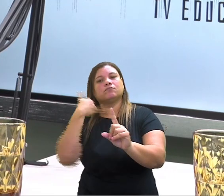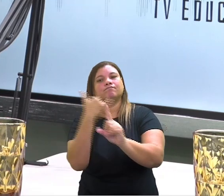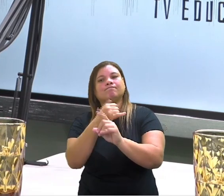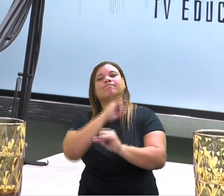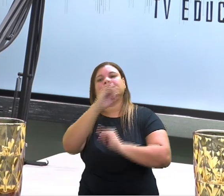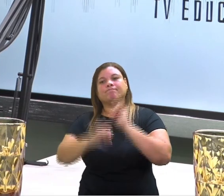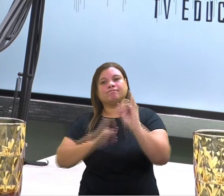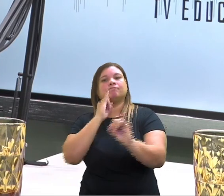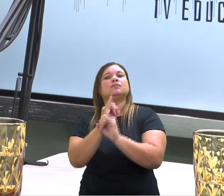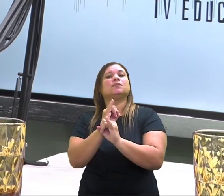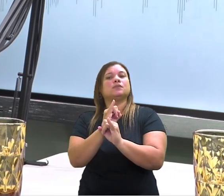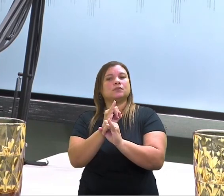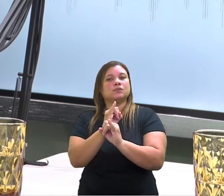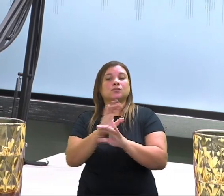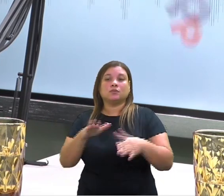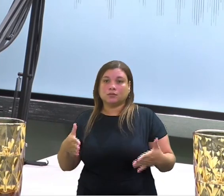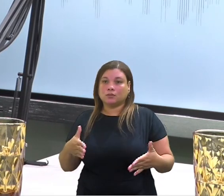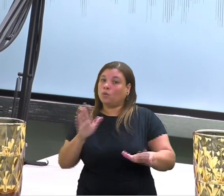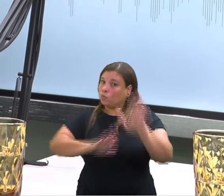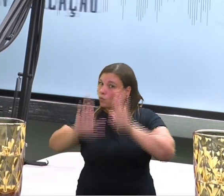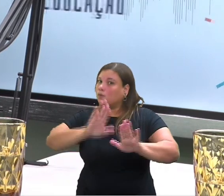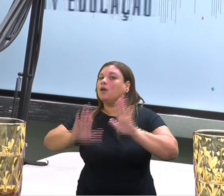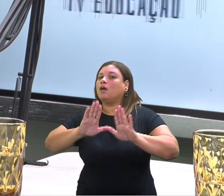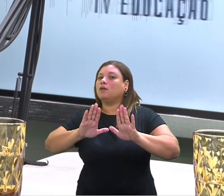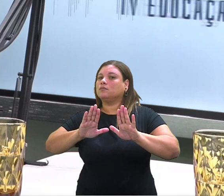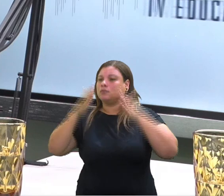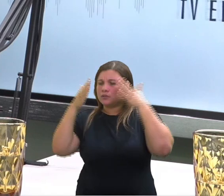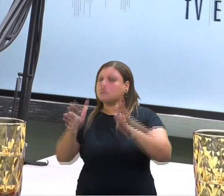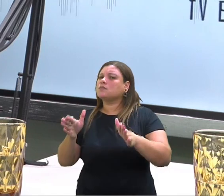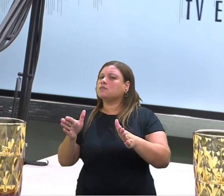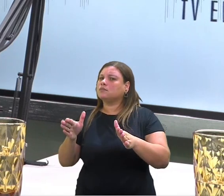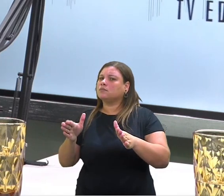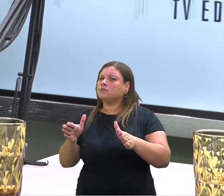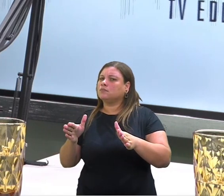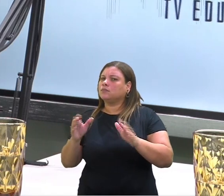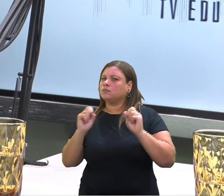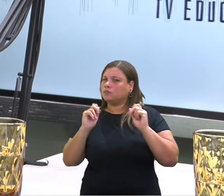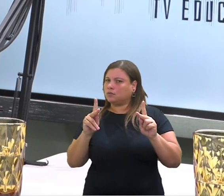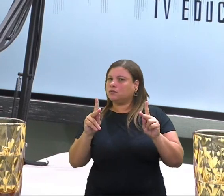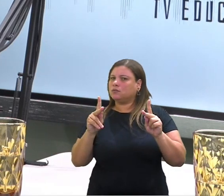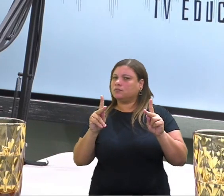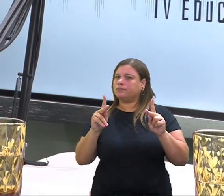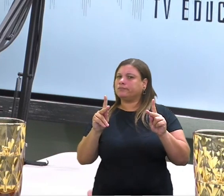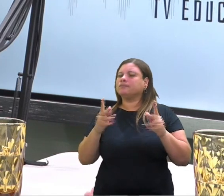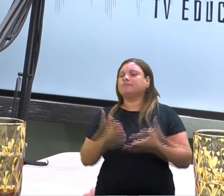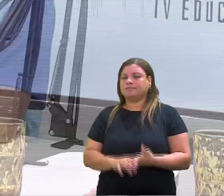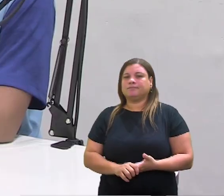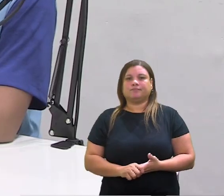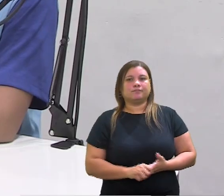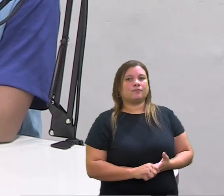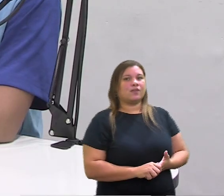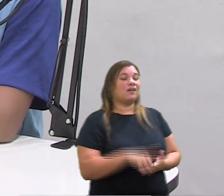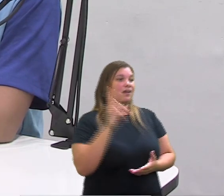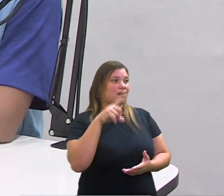vezes irreversíveis para quem sofre esse bullying. Tá joia? E Muito muitas bem vezes a lembrado.